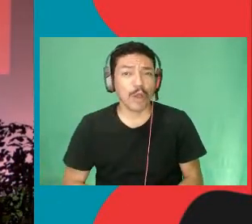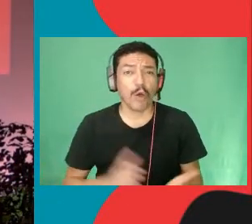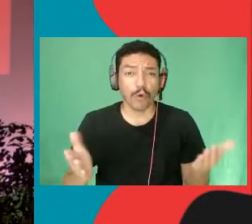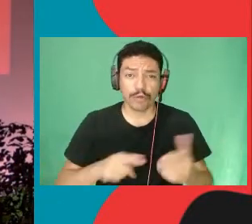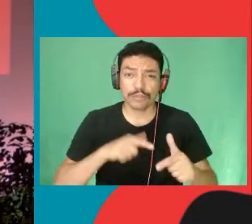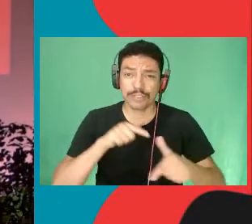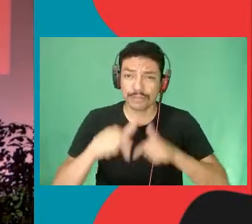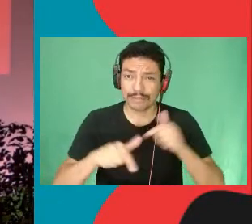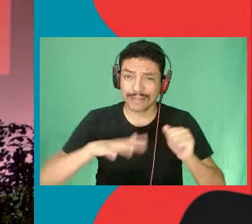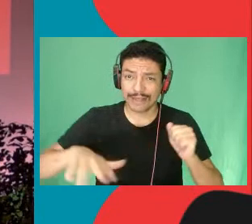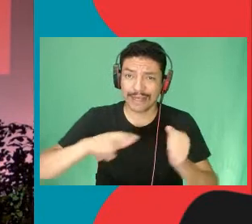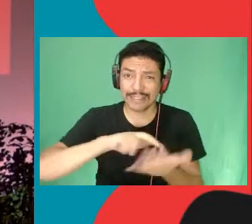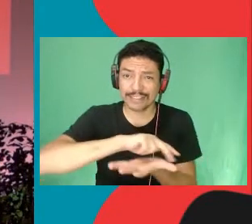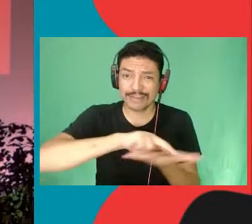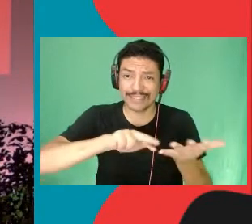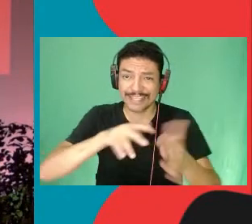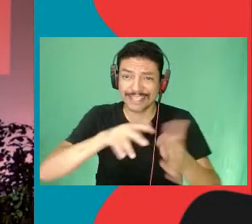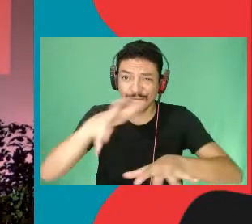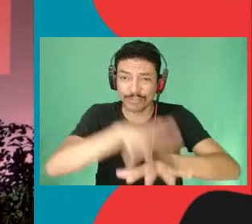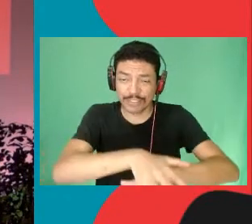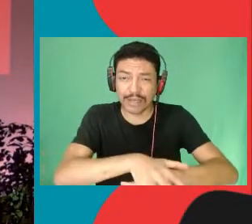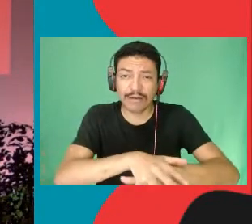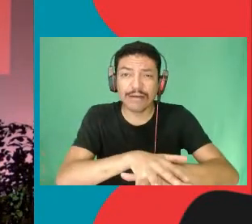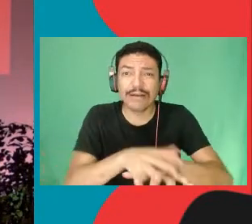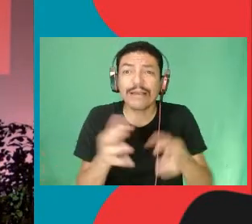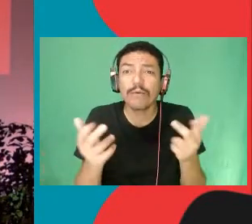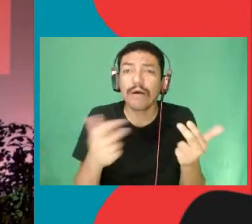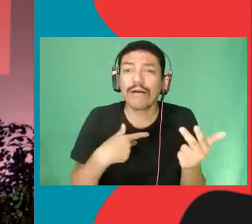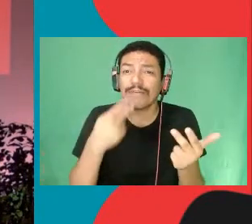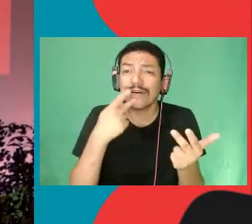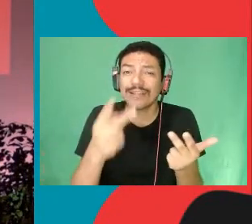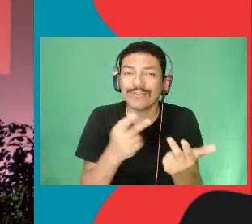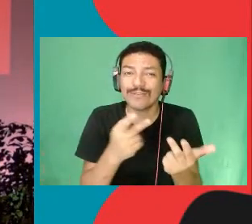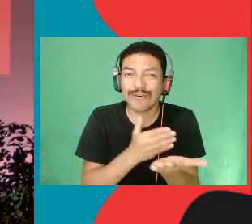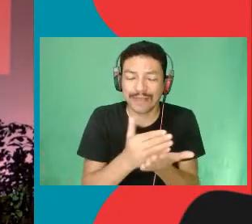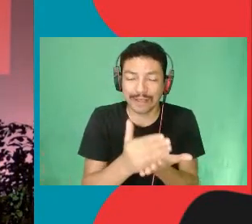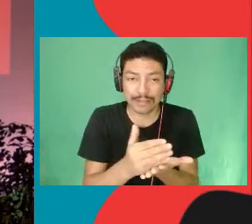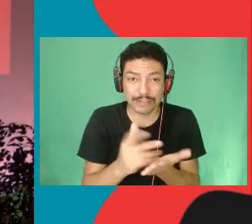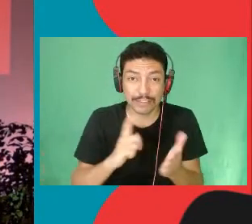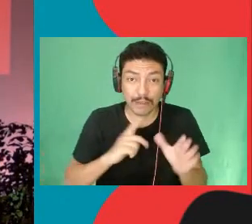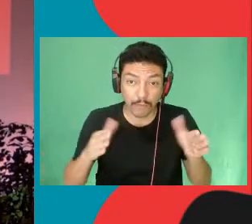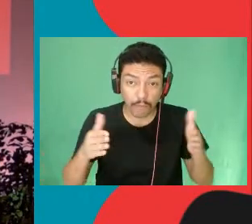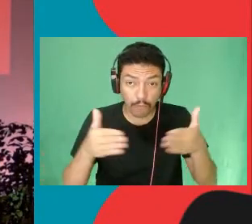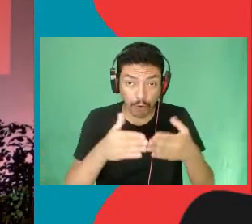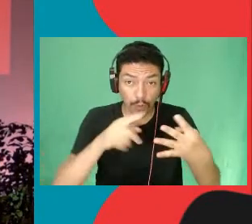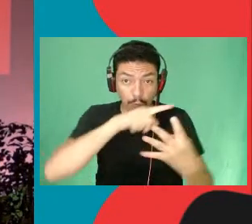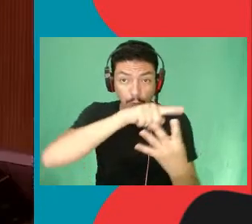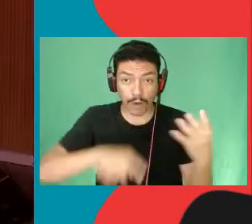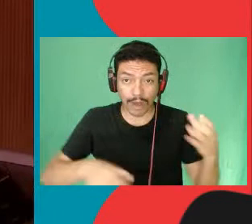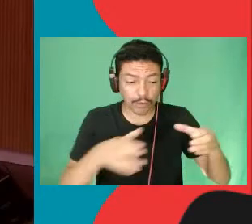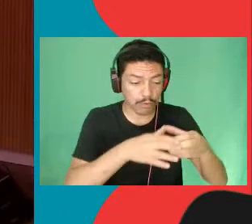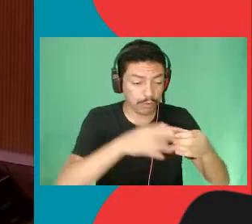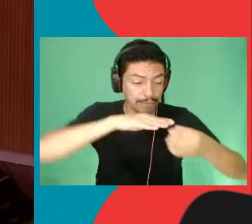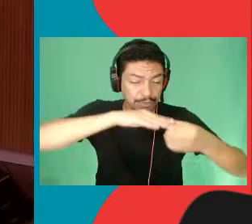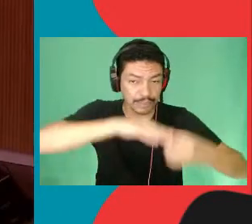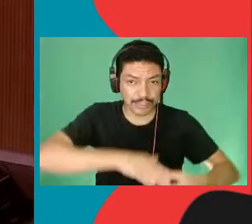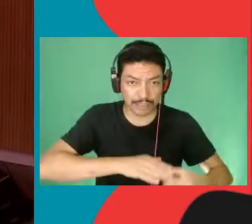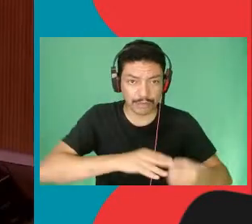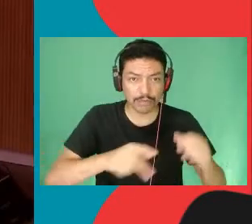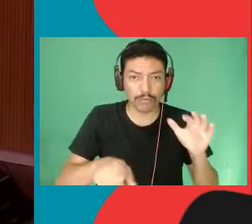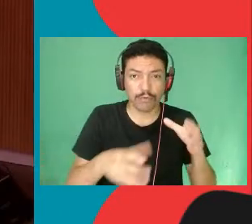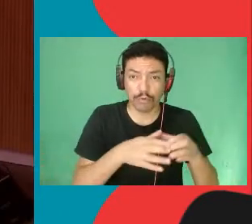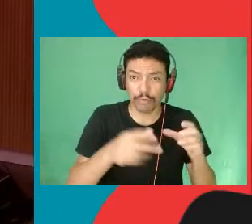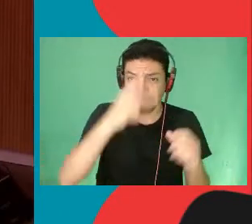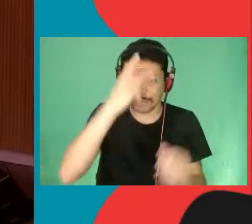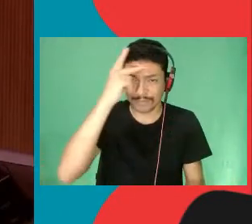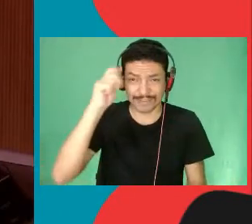né? E como eu falei no início, o nosso foco aí, a gente mira em quatro grupos de diversidade, que era o grupo de pessoas negras,